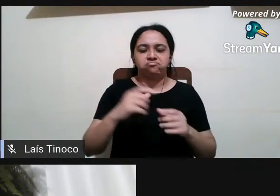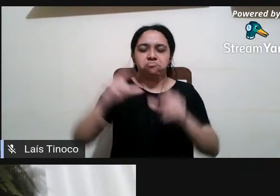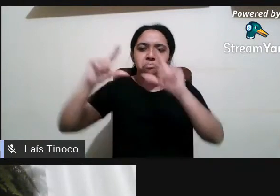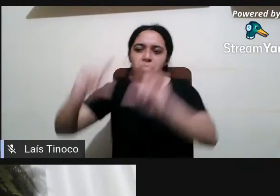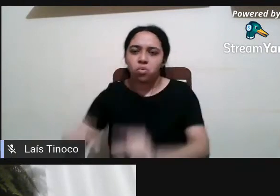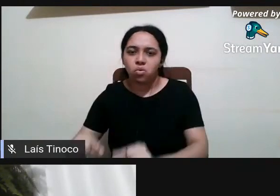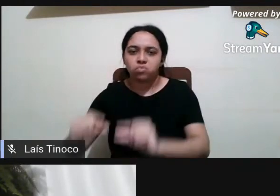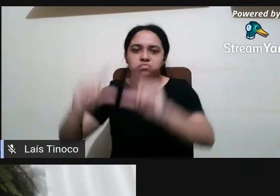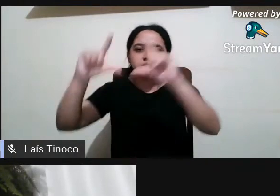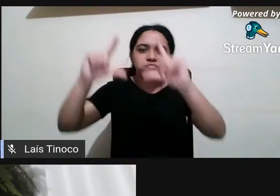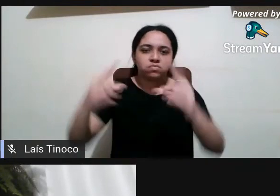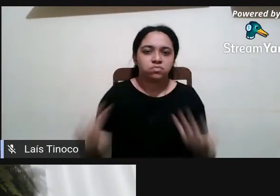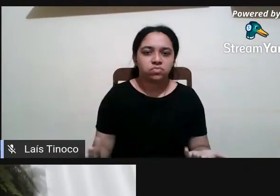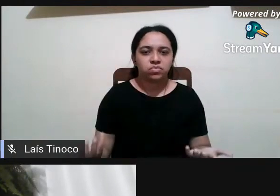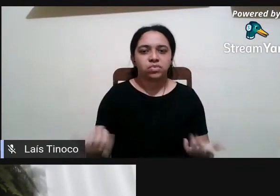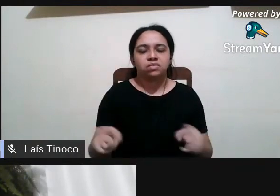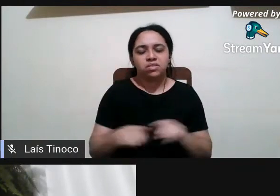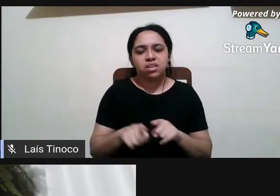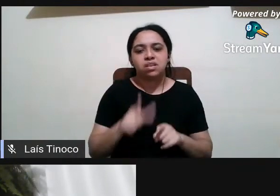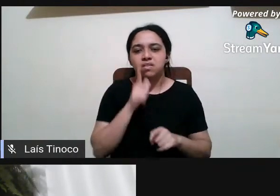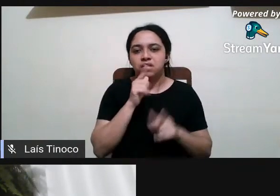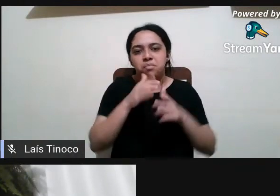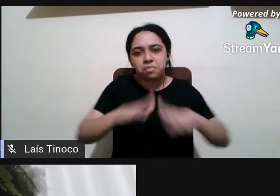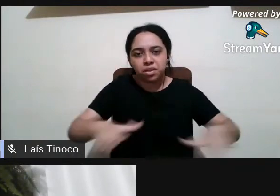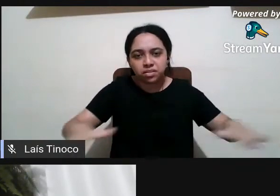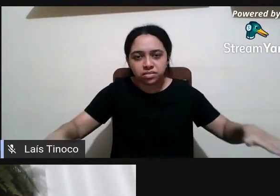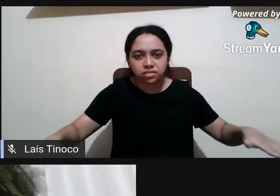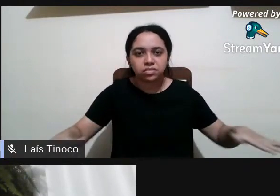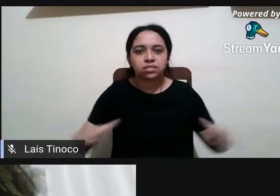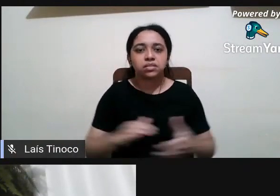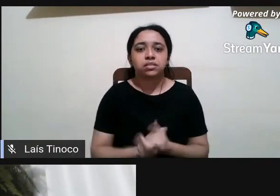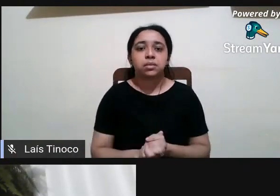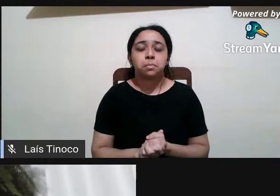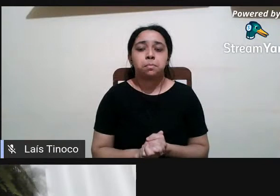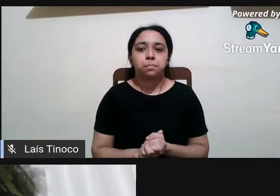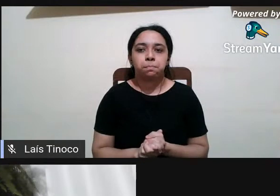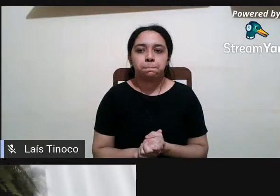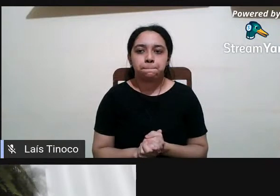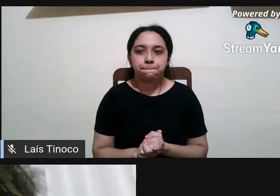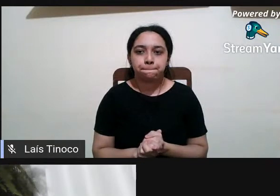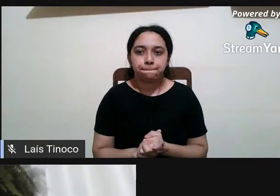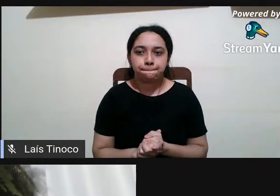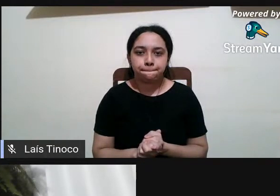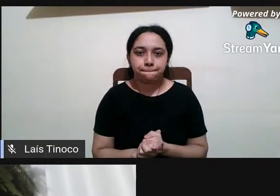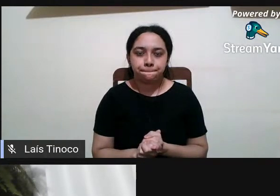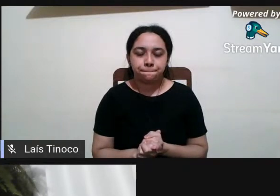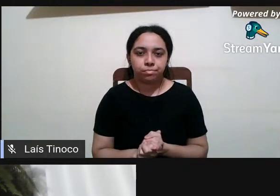poder de carreação junto com a maré. Sim. Mas a Ivana, ela pergunta assim, né?